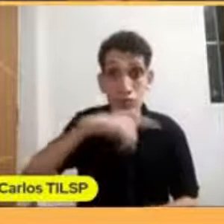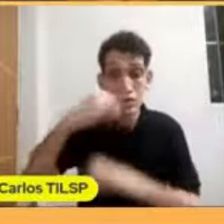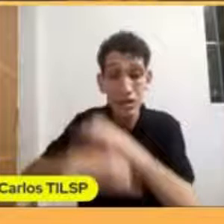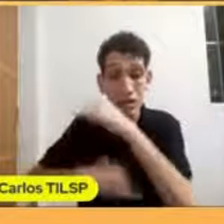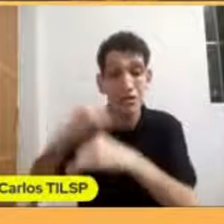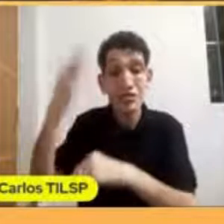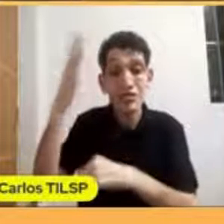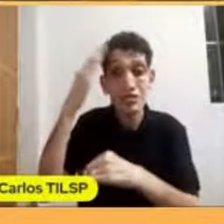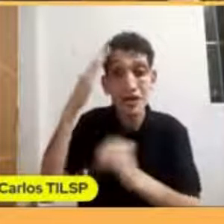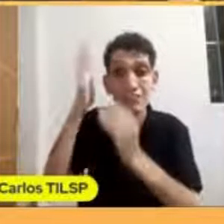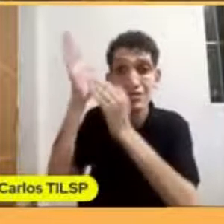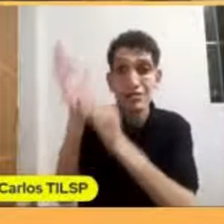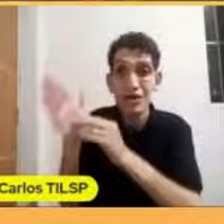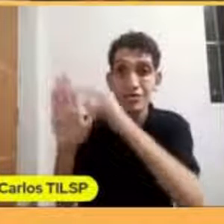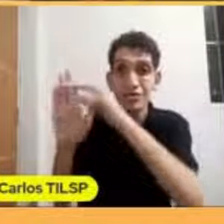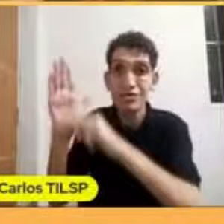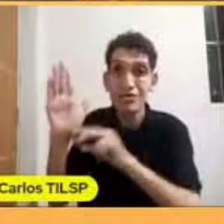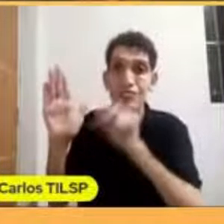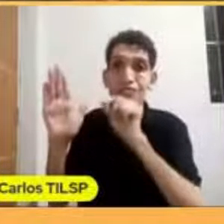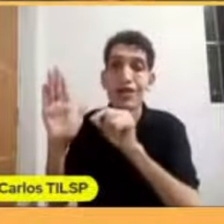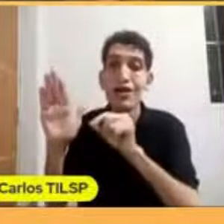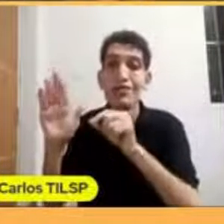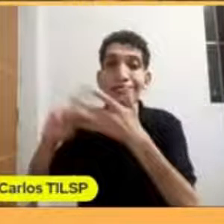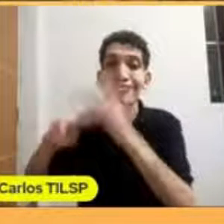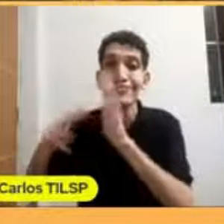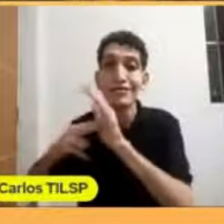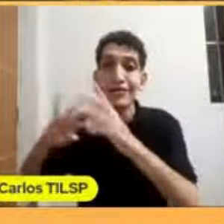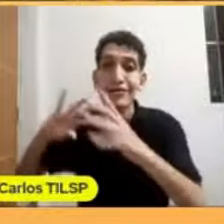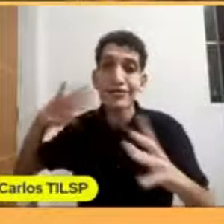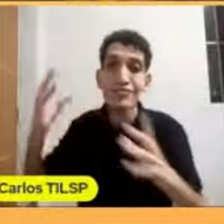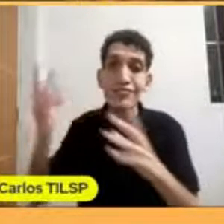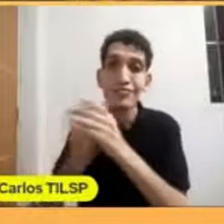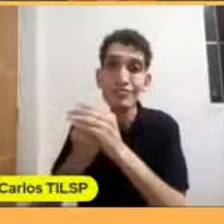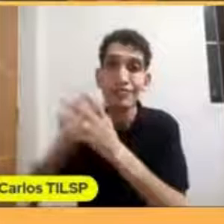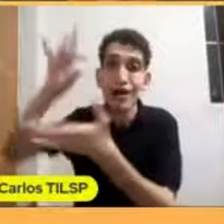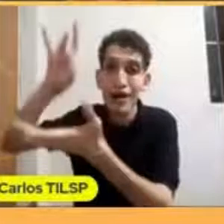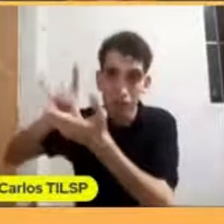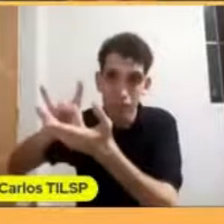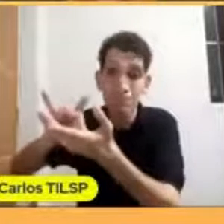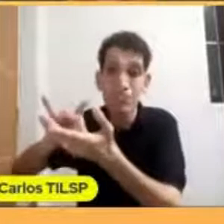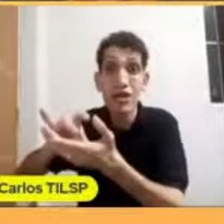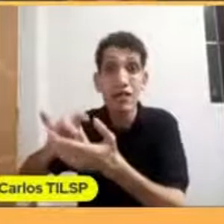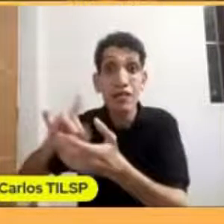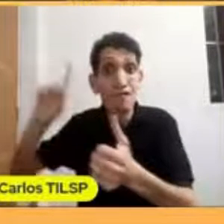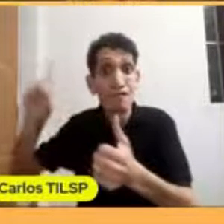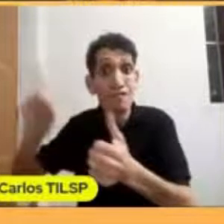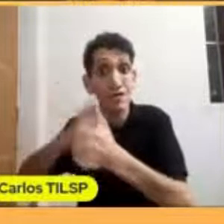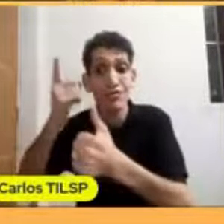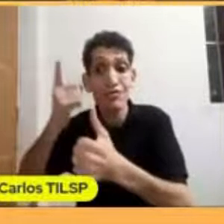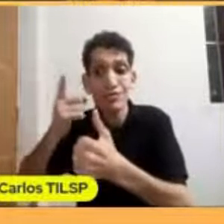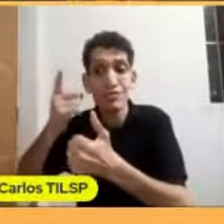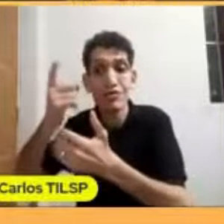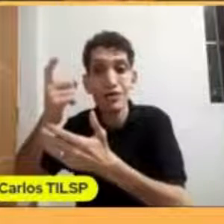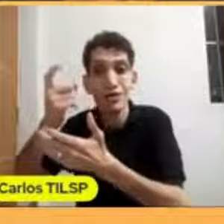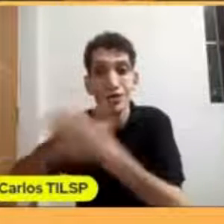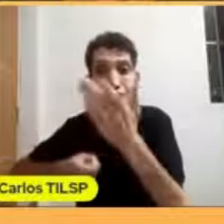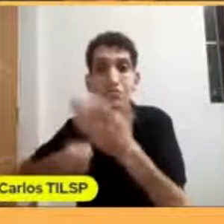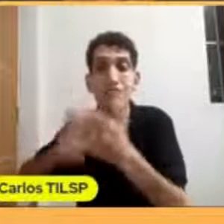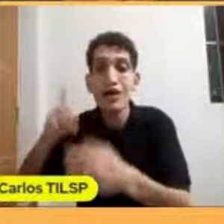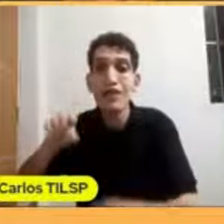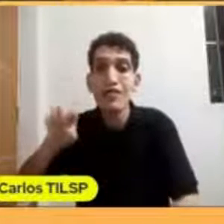certo? Então, eles para fazer esse documento, eles criaram o WCAG, tá? Que